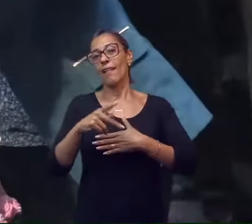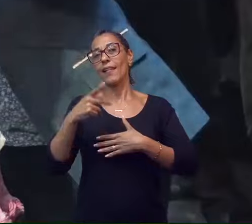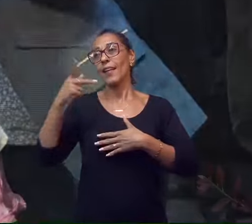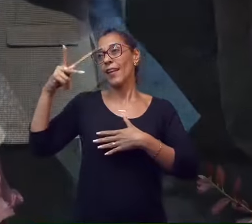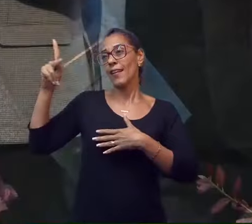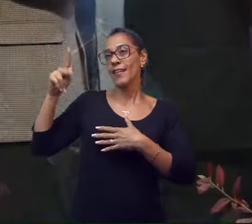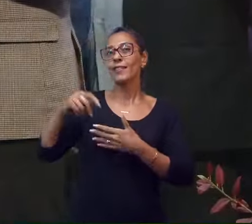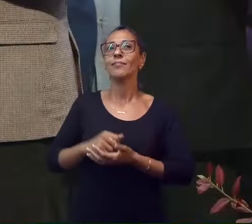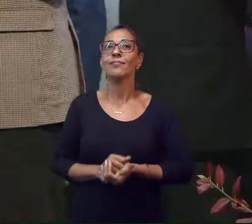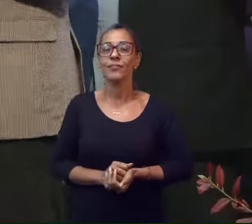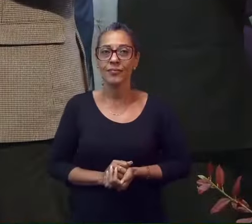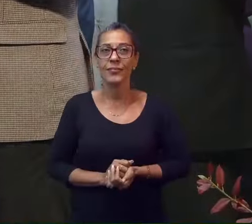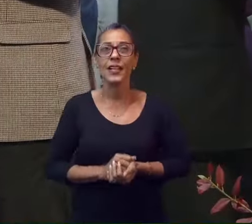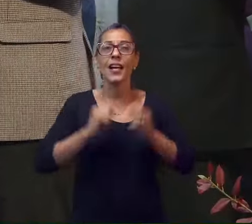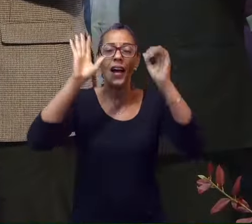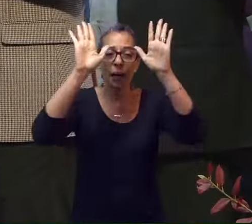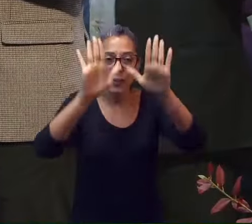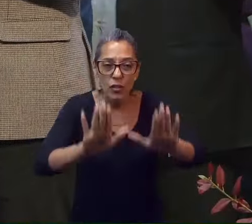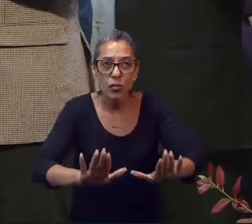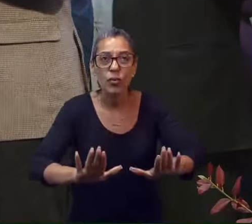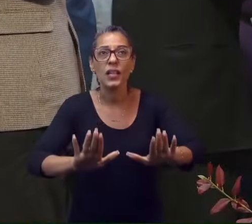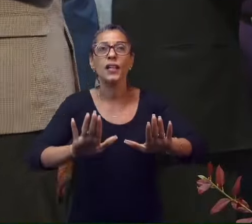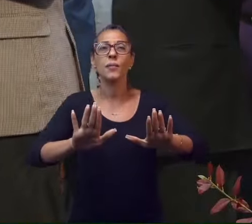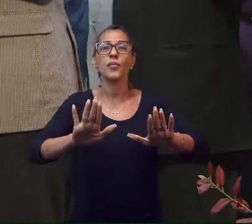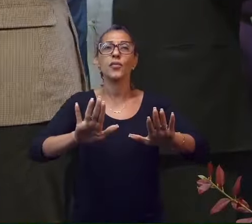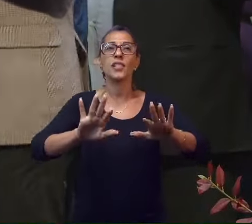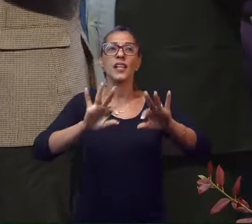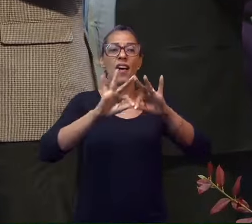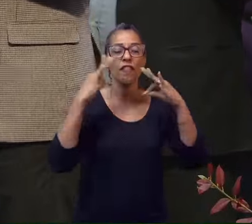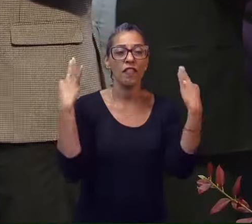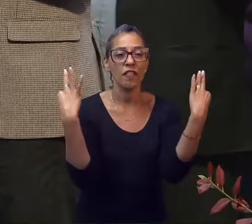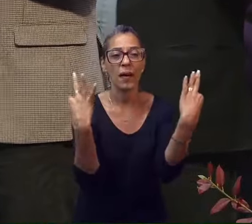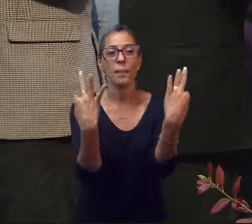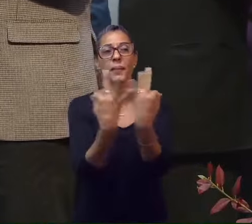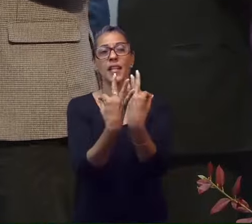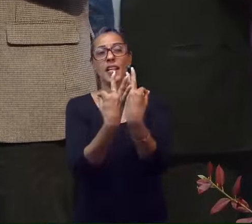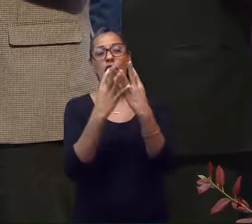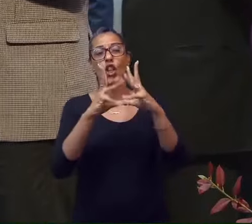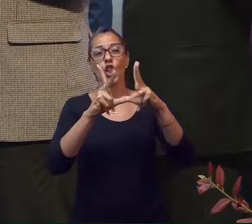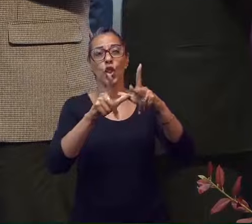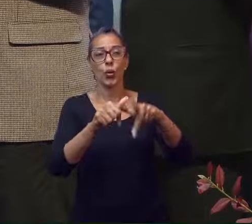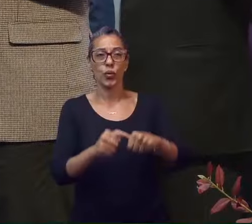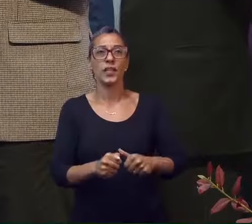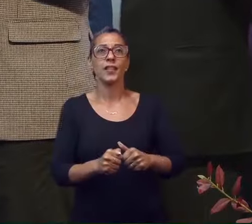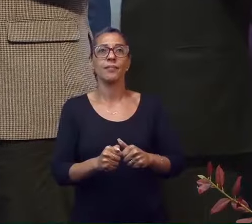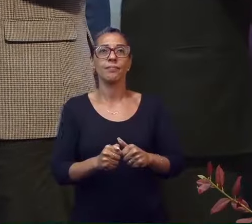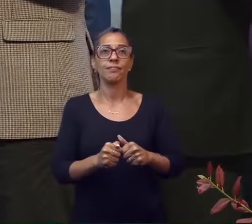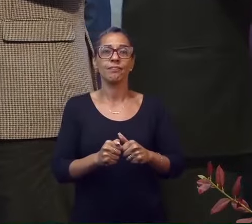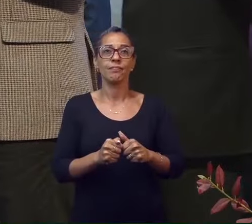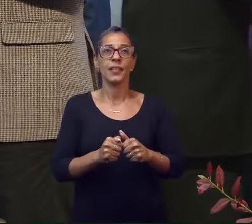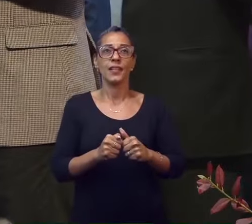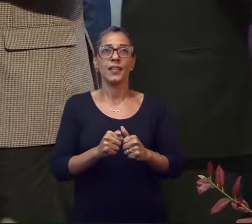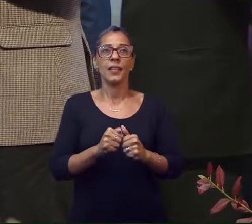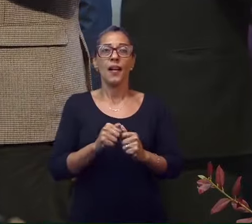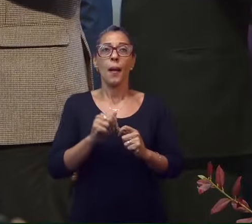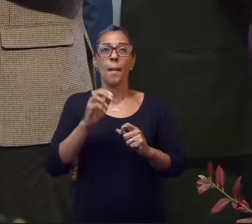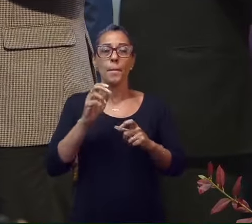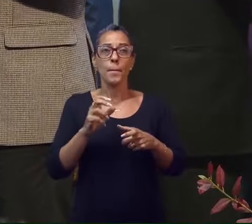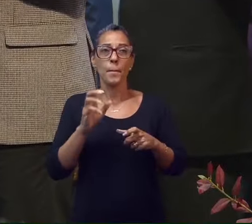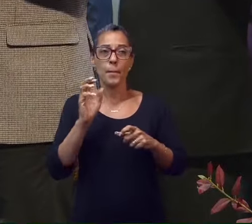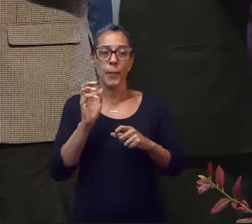Jorge da sua família a benção de Deus nenhum mal prevalecerá nós declaramos